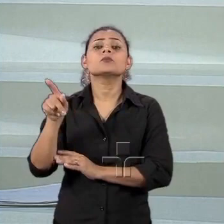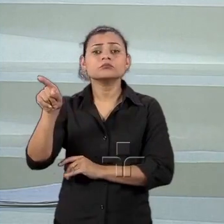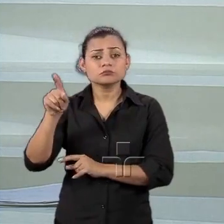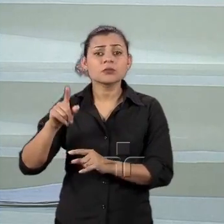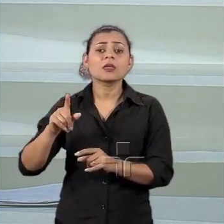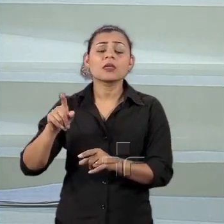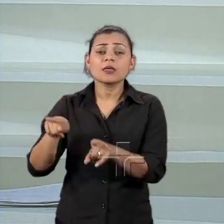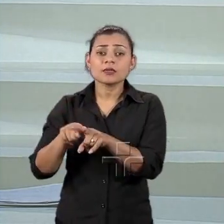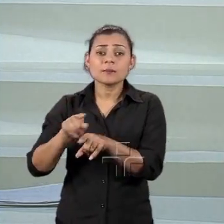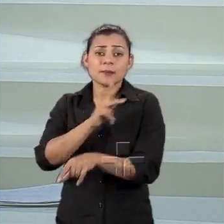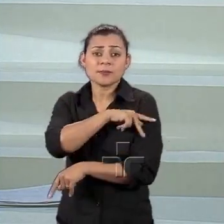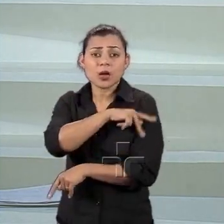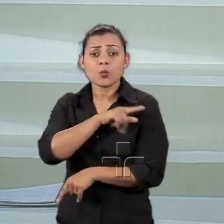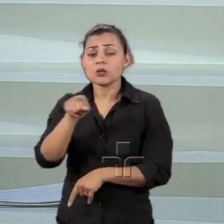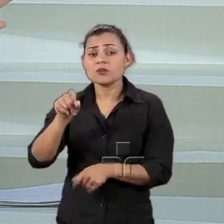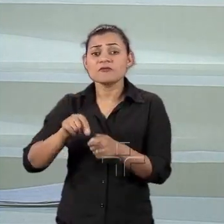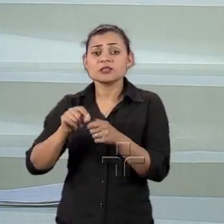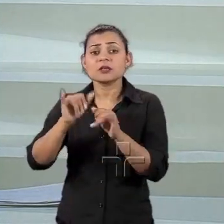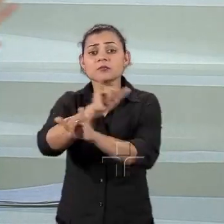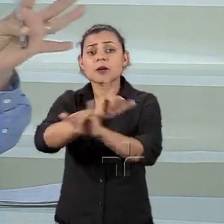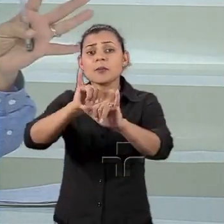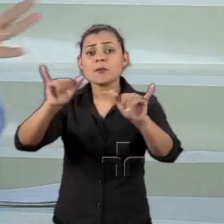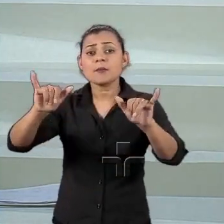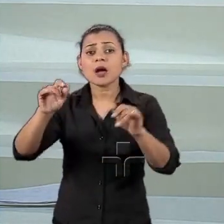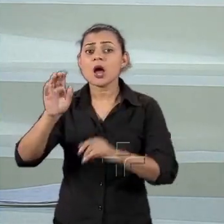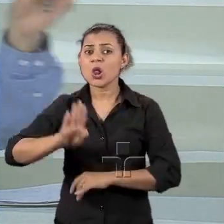campanha aberta pelo Lula. Então, veja, né?